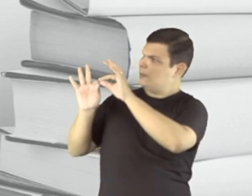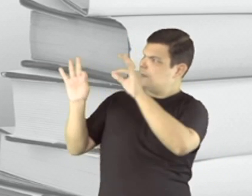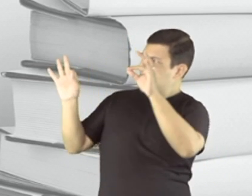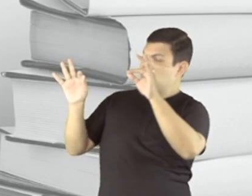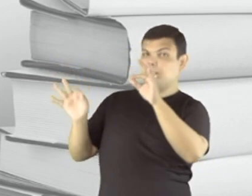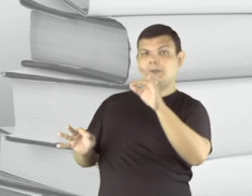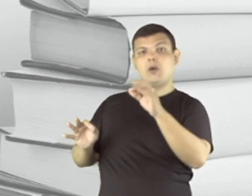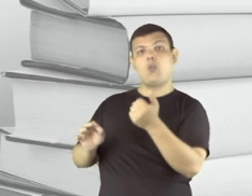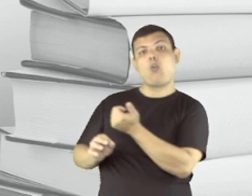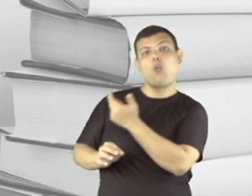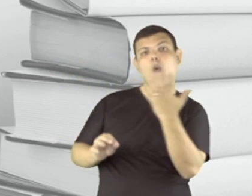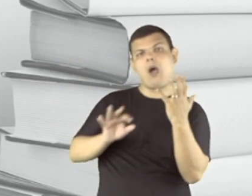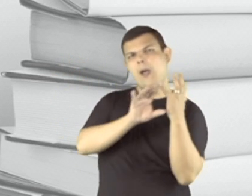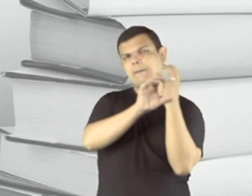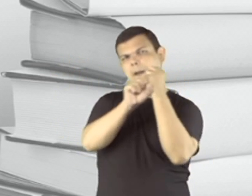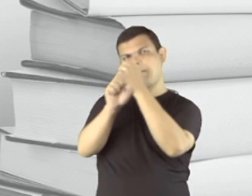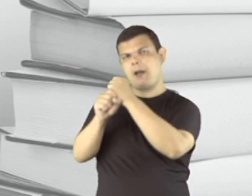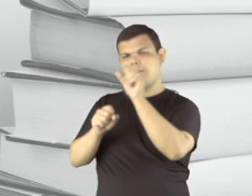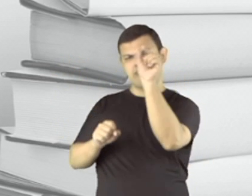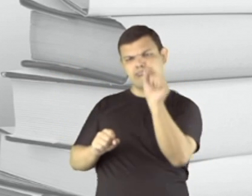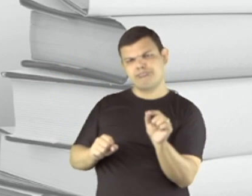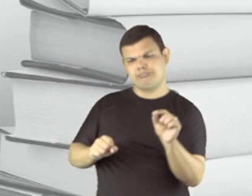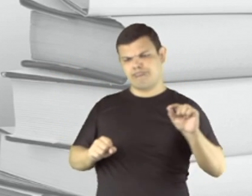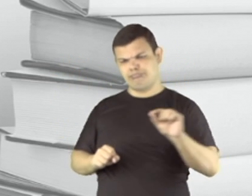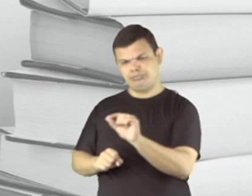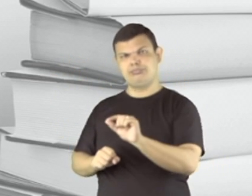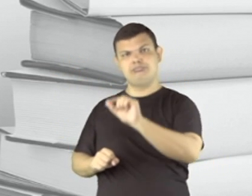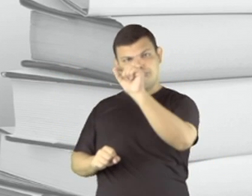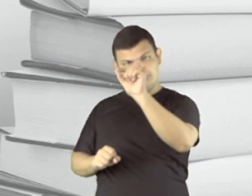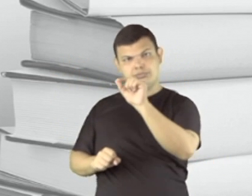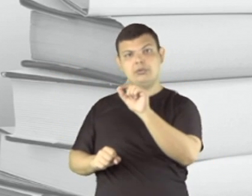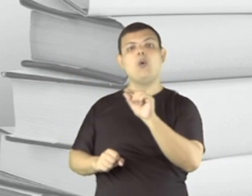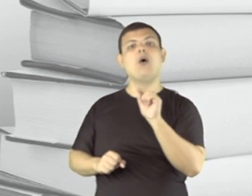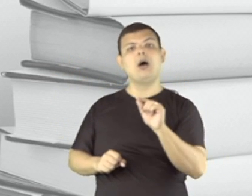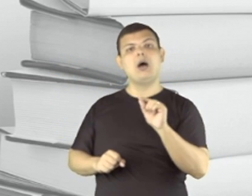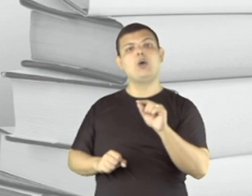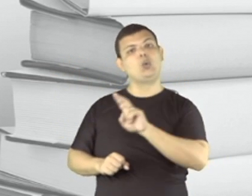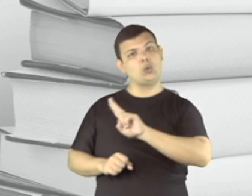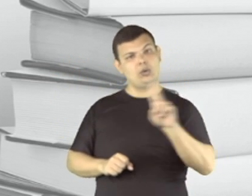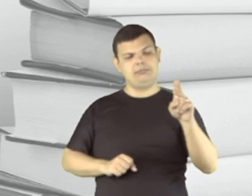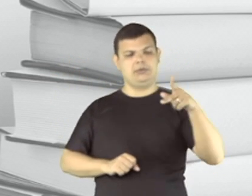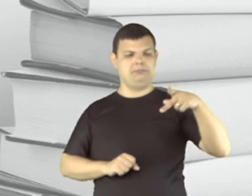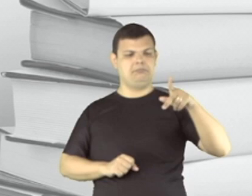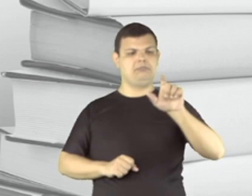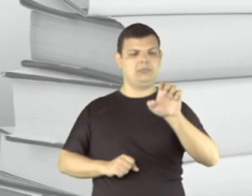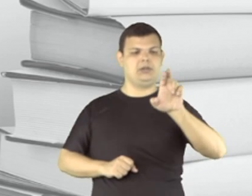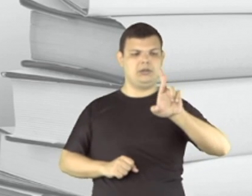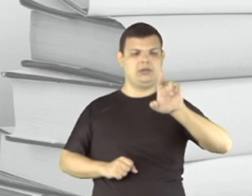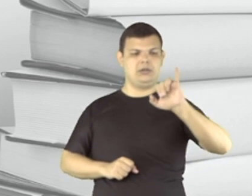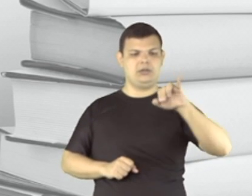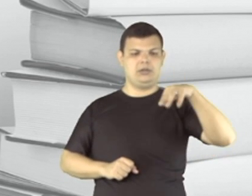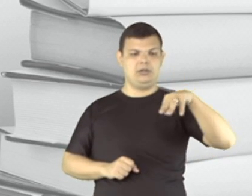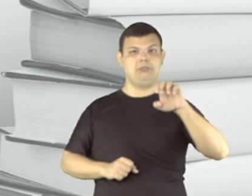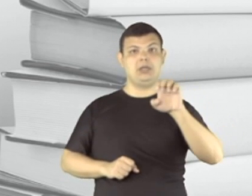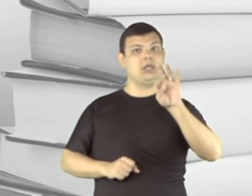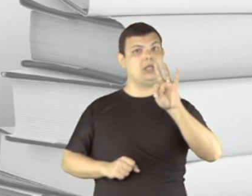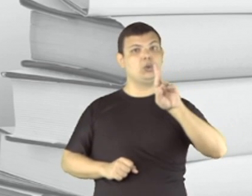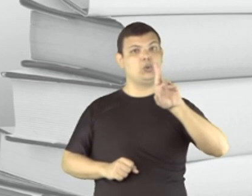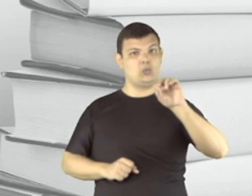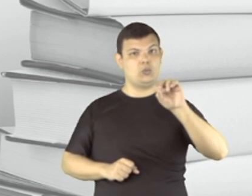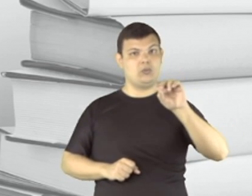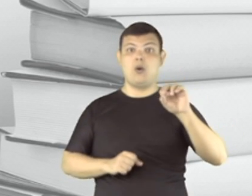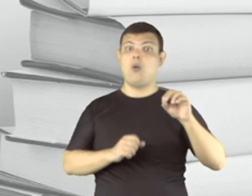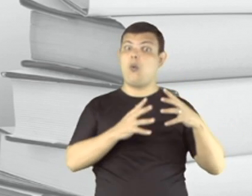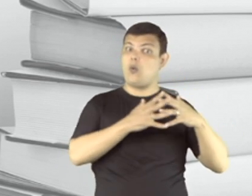A medida desse contorno aqui é o que eu chamo de perímetro. Não confundam o conceito.